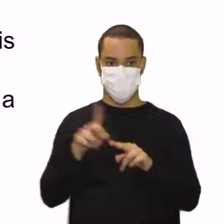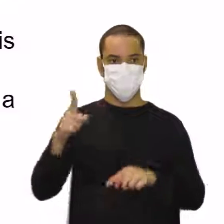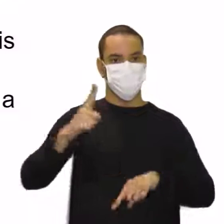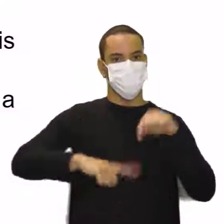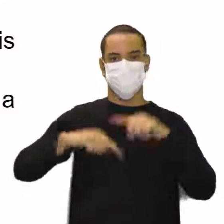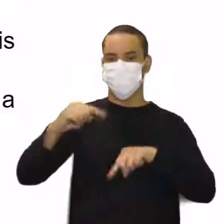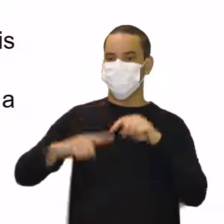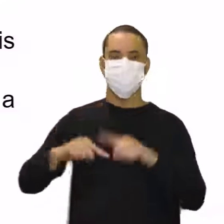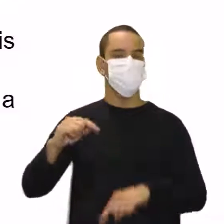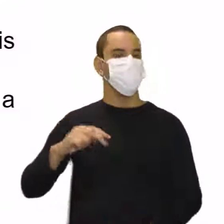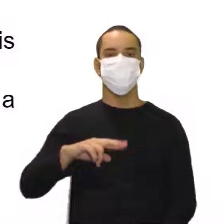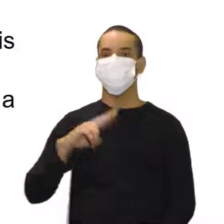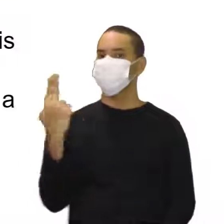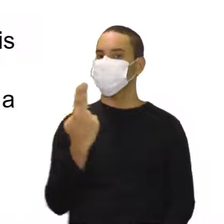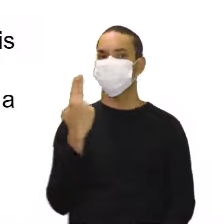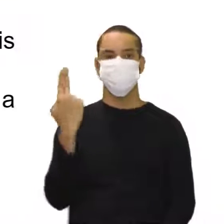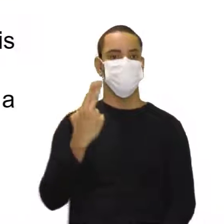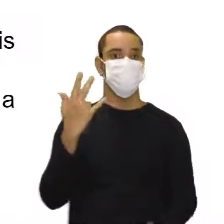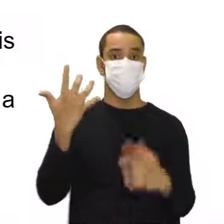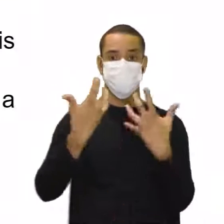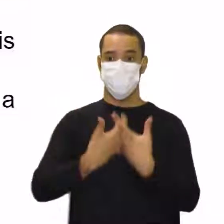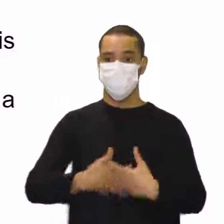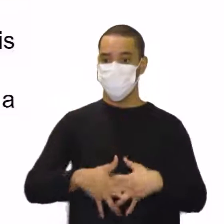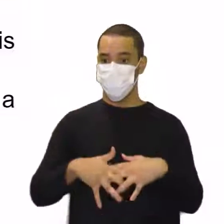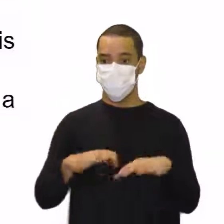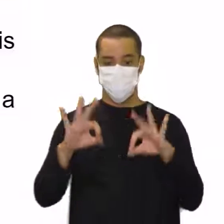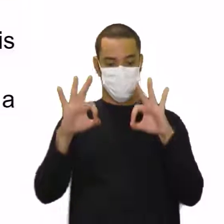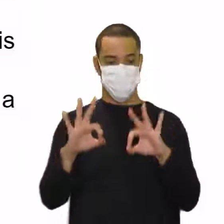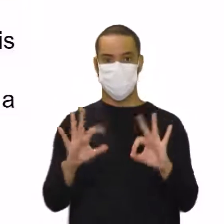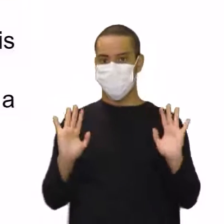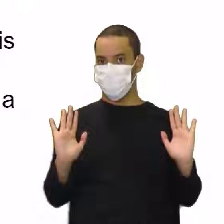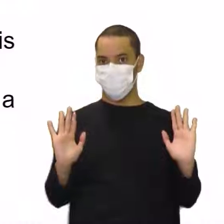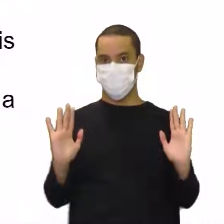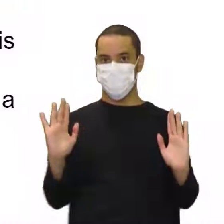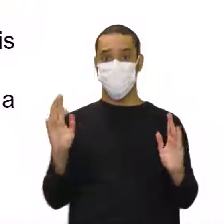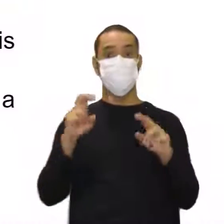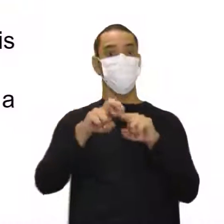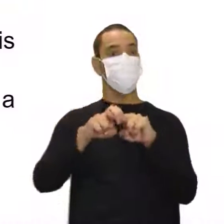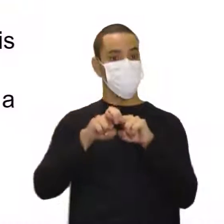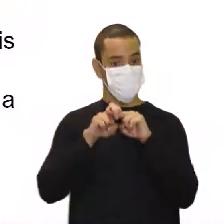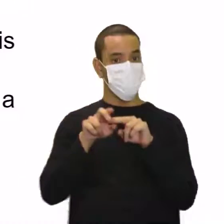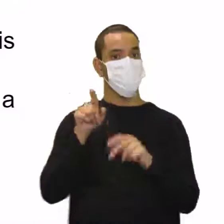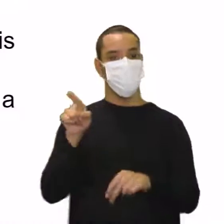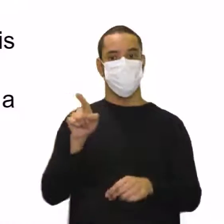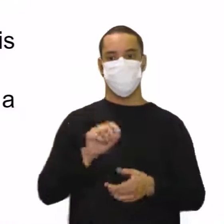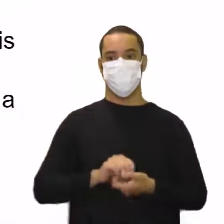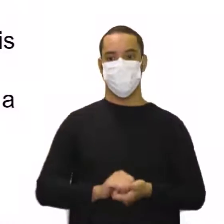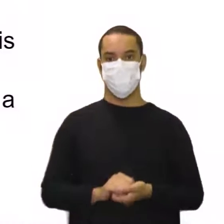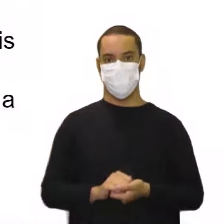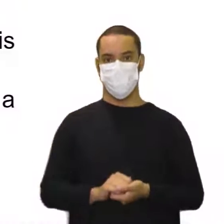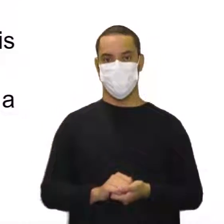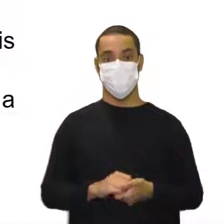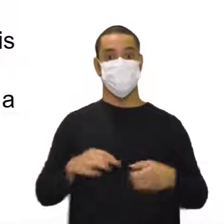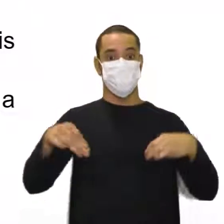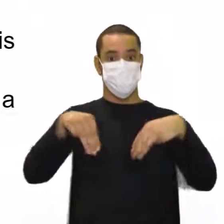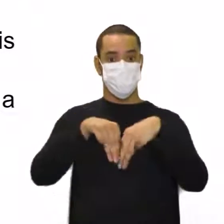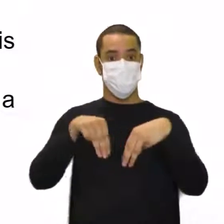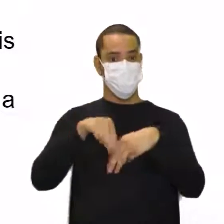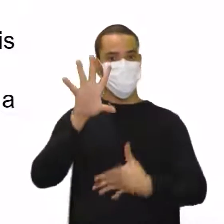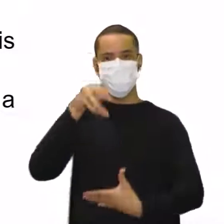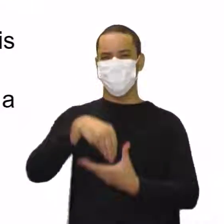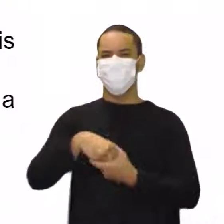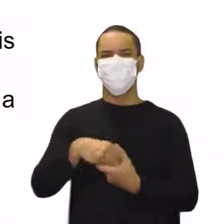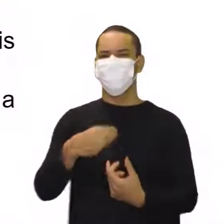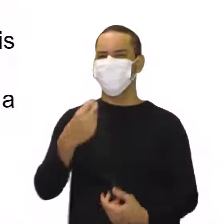equipamento não vai funcionar de uma maneira correta exatamente por isso. A magnetização é muito